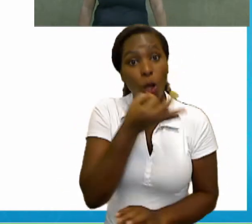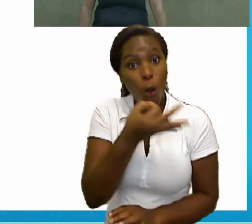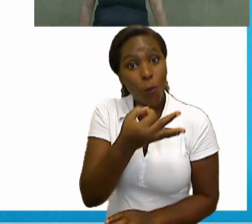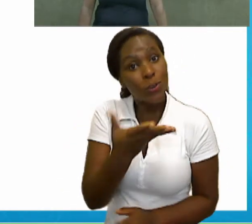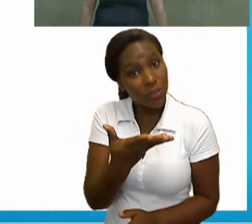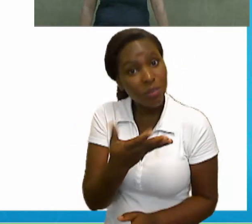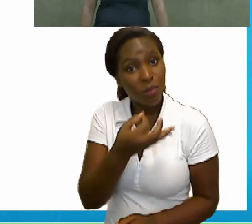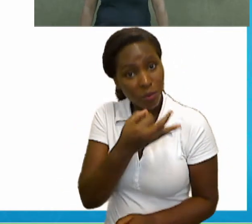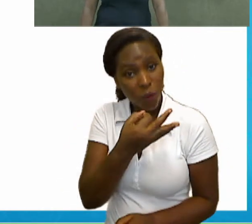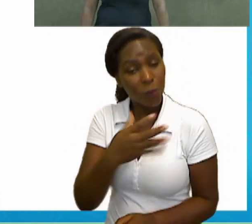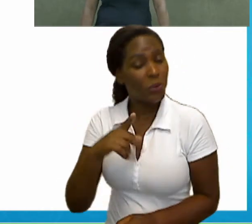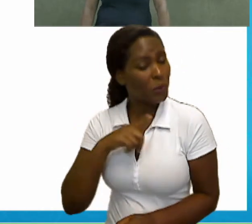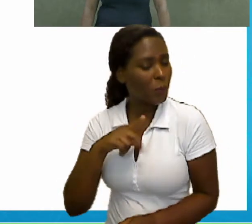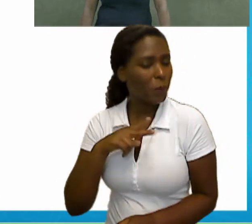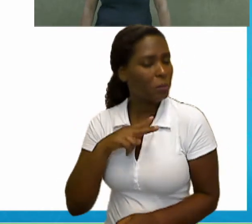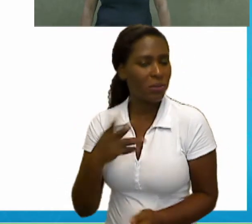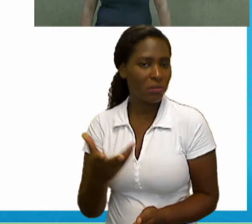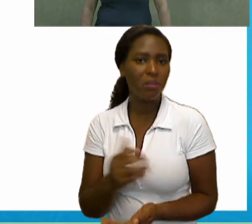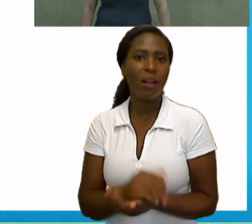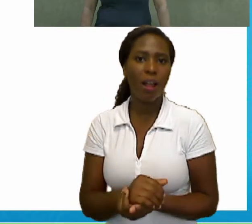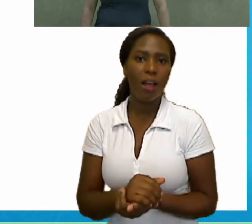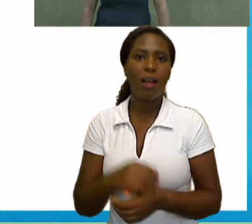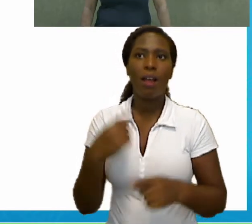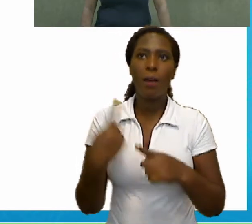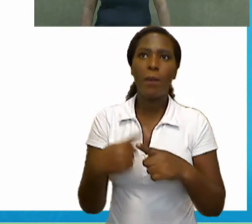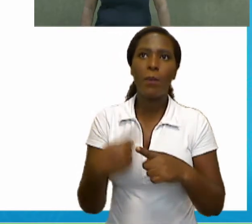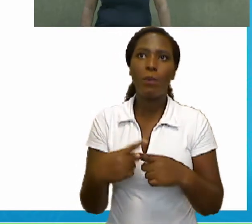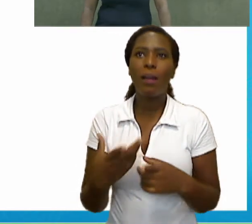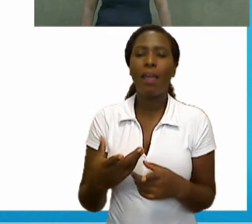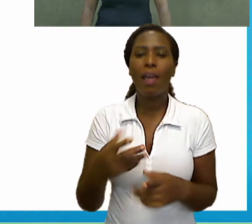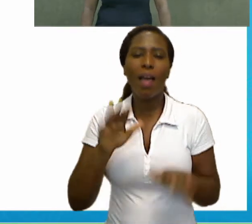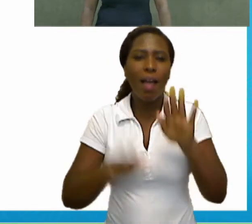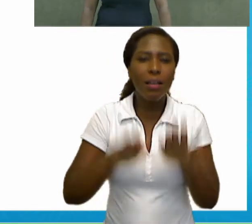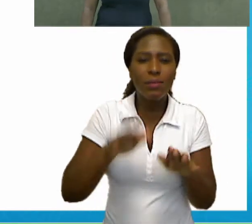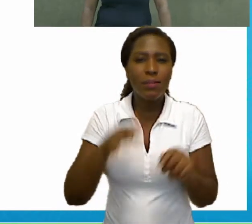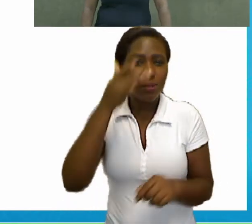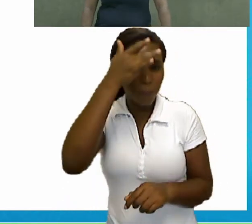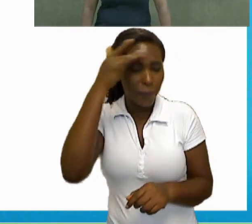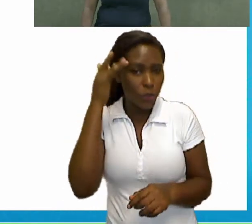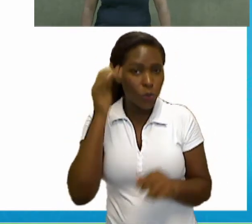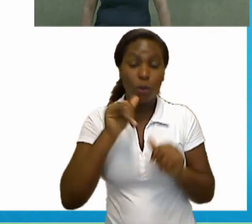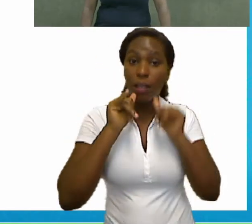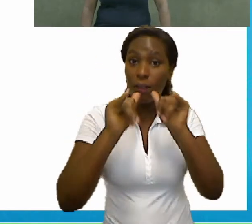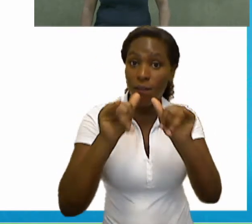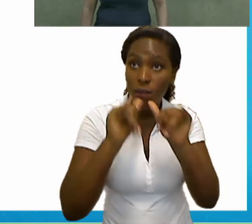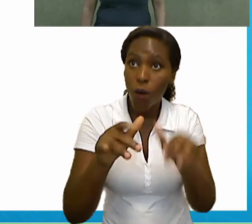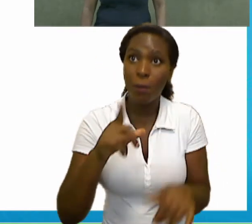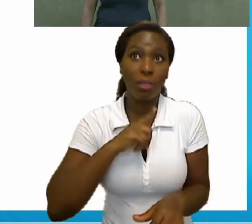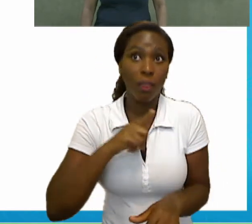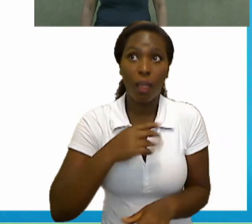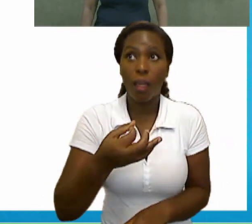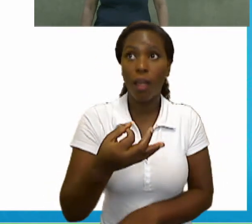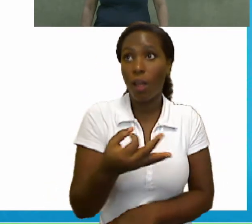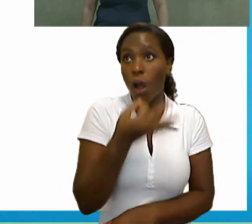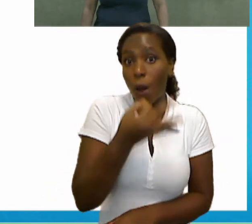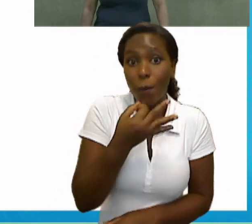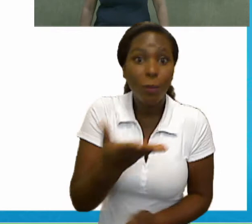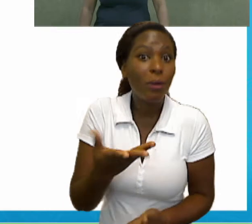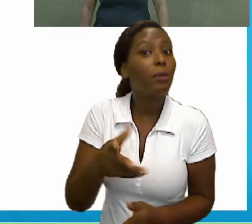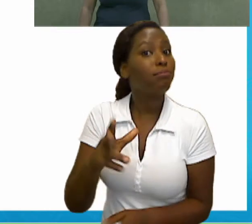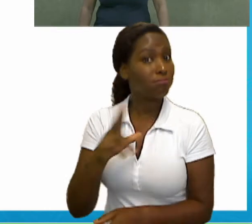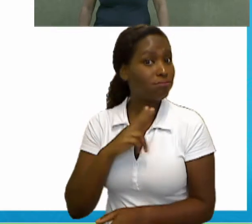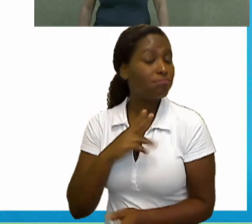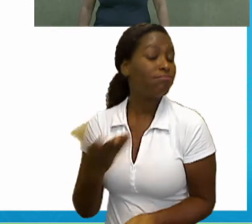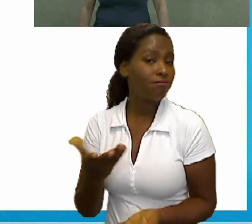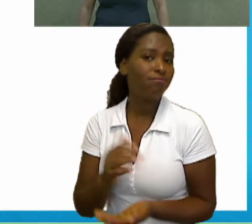discorrido. Reportagem, função ou serviço de um repórter em um jornal.